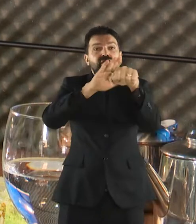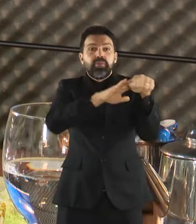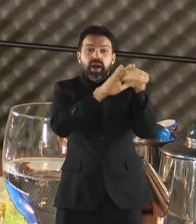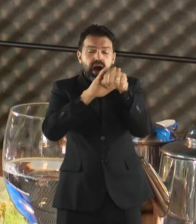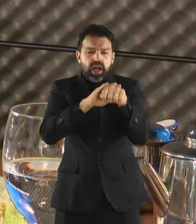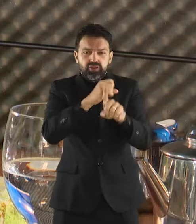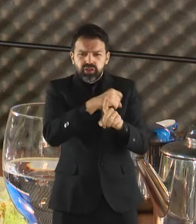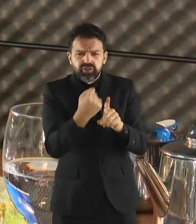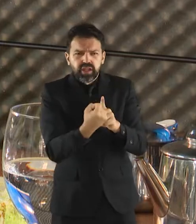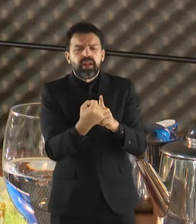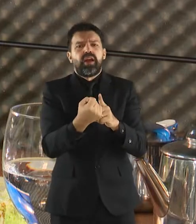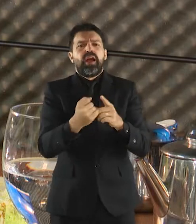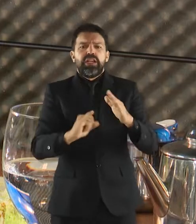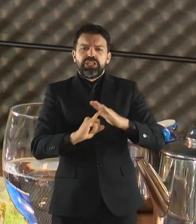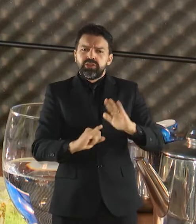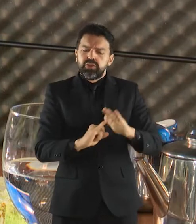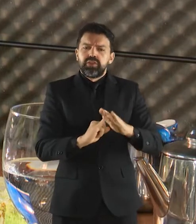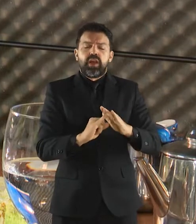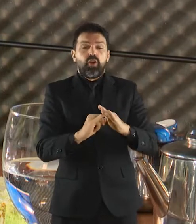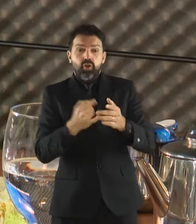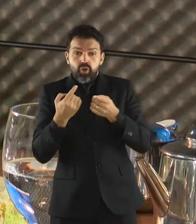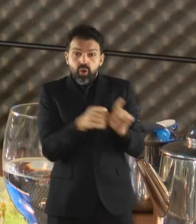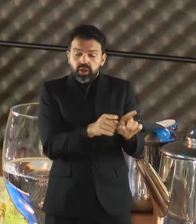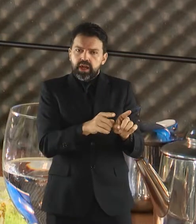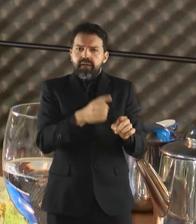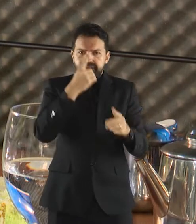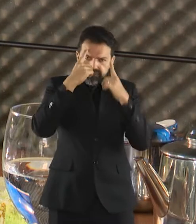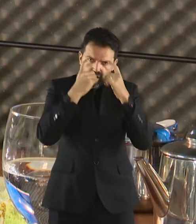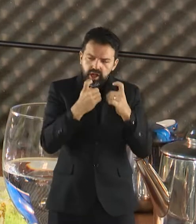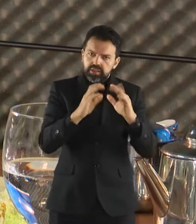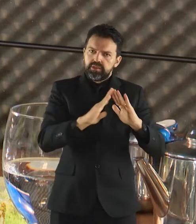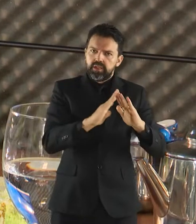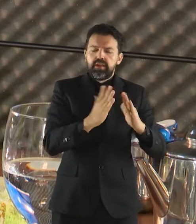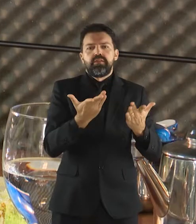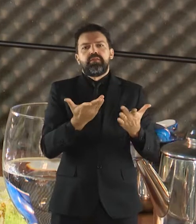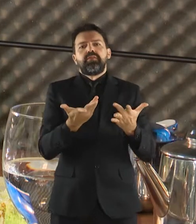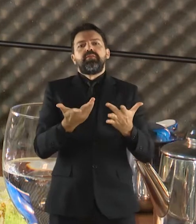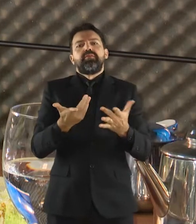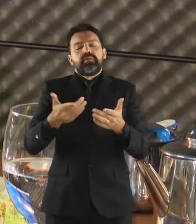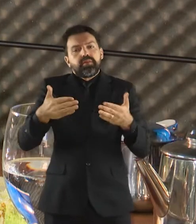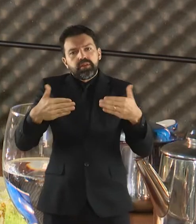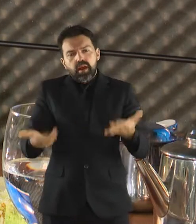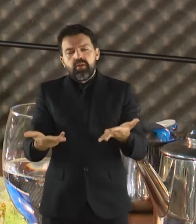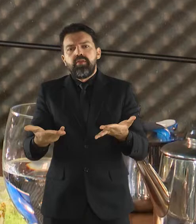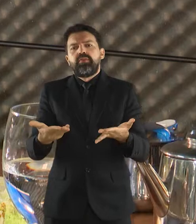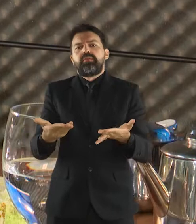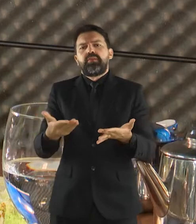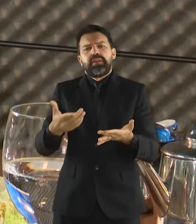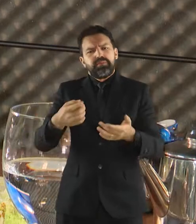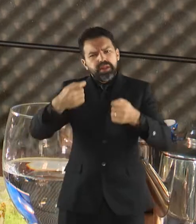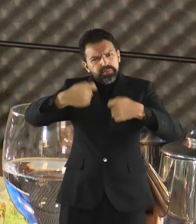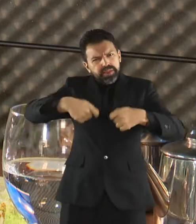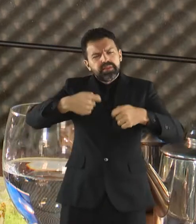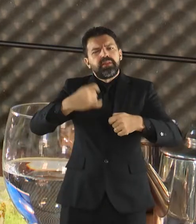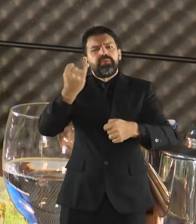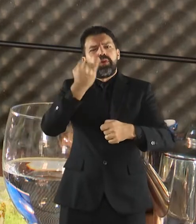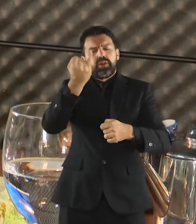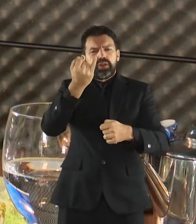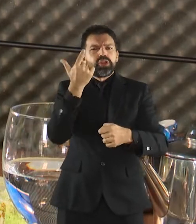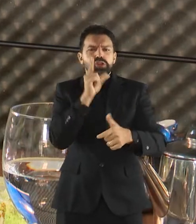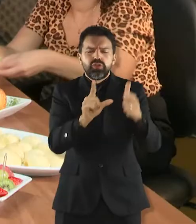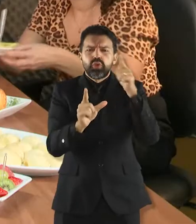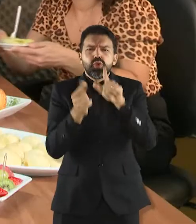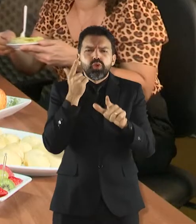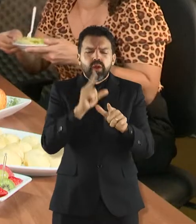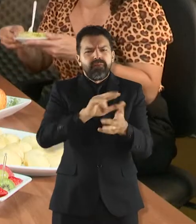conclamar as instituições para o combate à violência doméstica. E aí, nesse período, a gente tem, né, tentado fazer isso. Colecionamos várias vitórias,